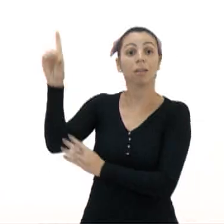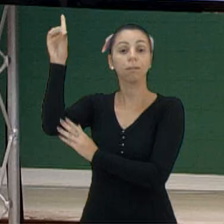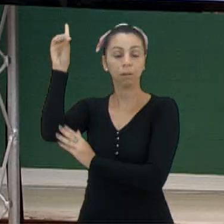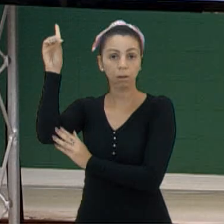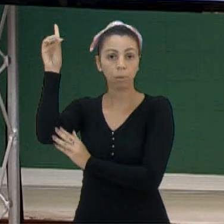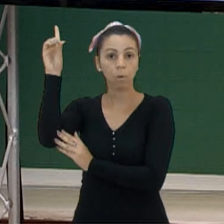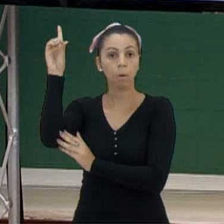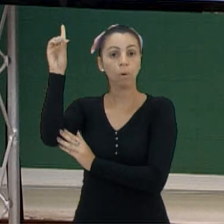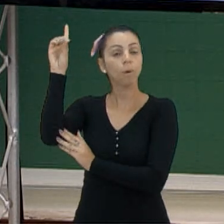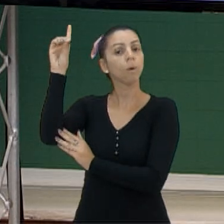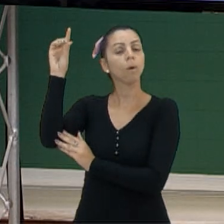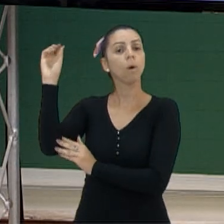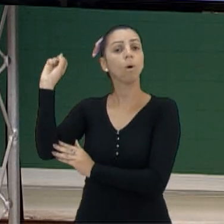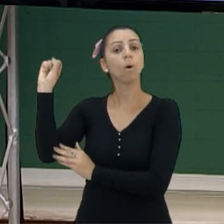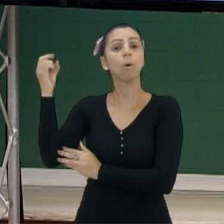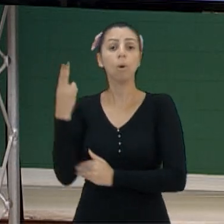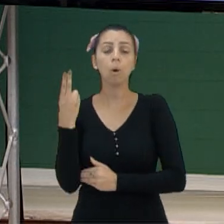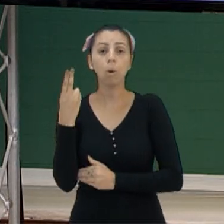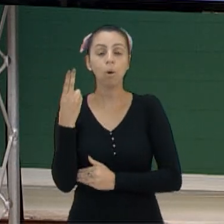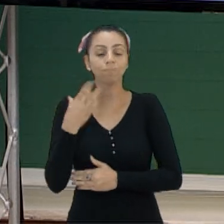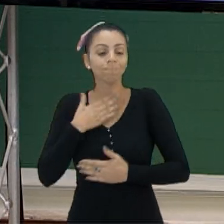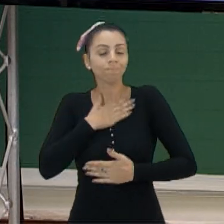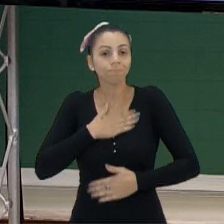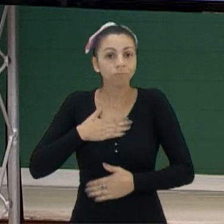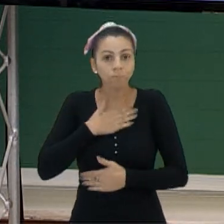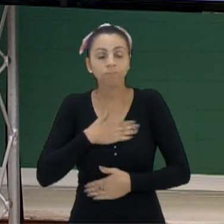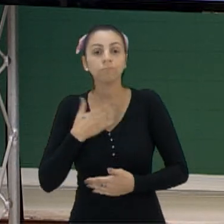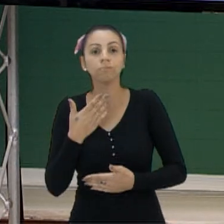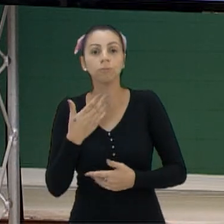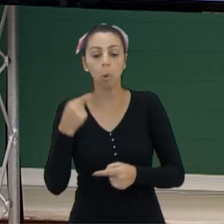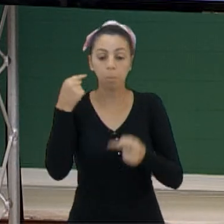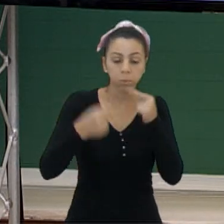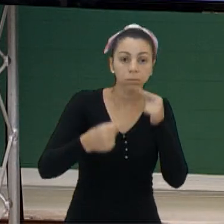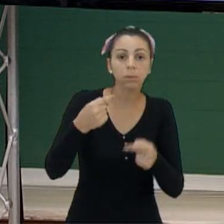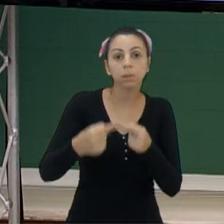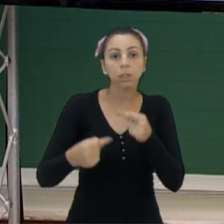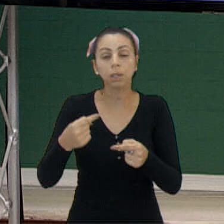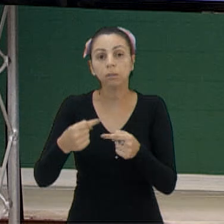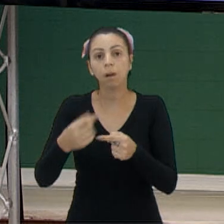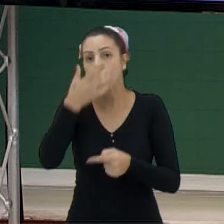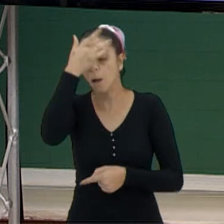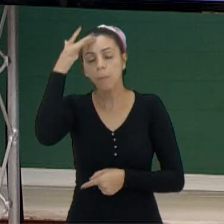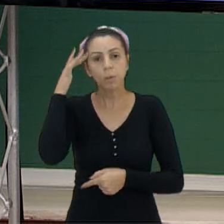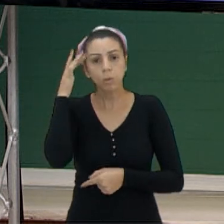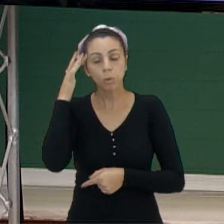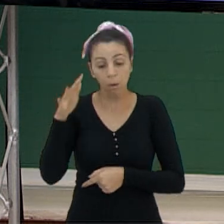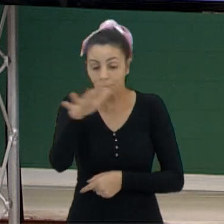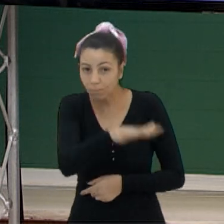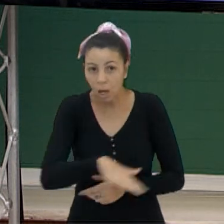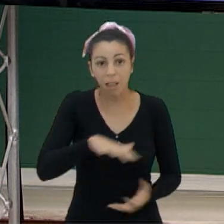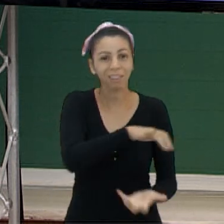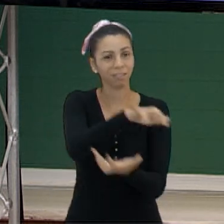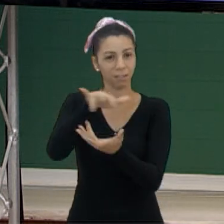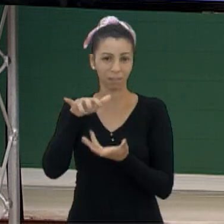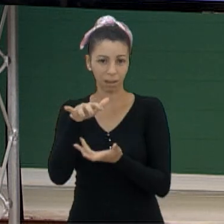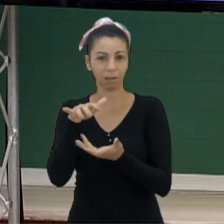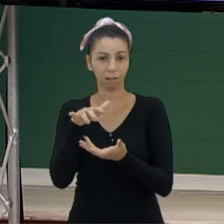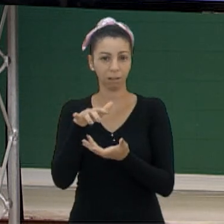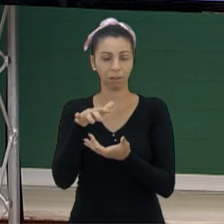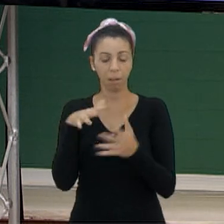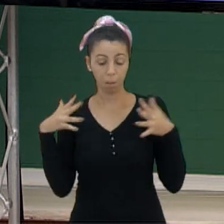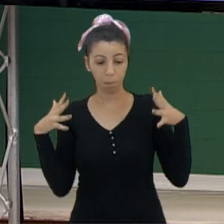ou se eu vou obedecer aos meus prazeres, aos políticos, às coisas terrenas. Né? Então, vai ficar sempre